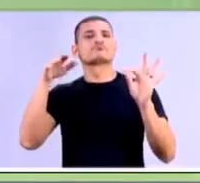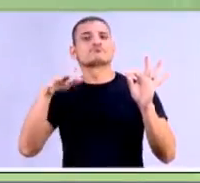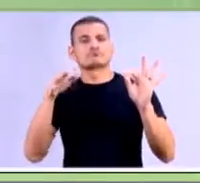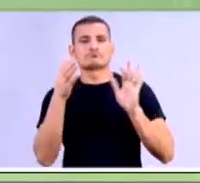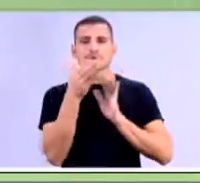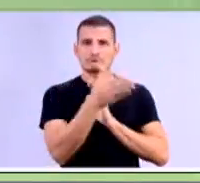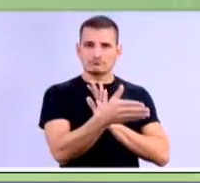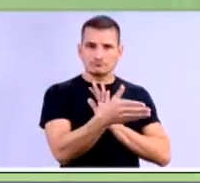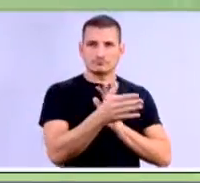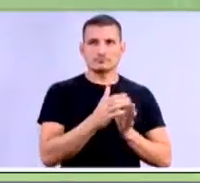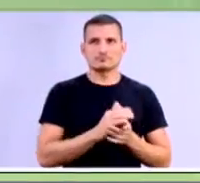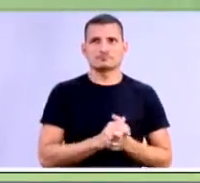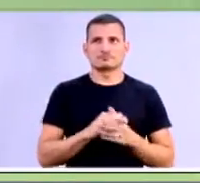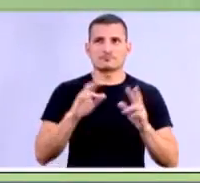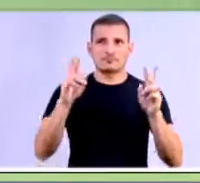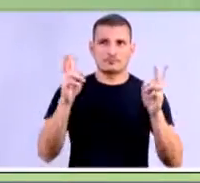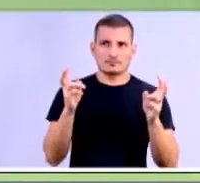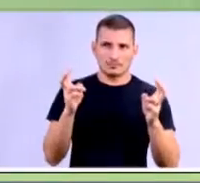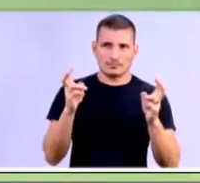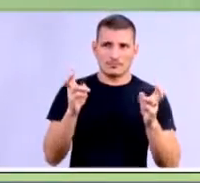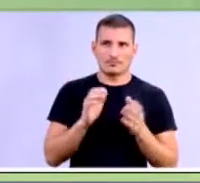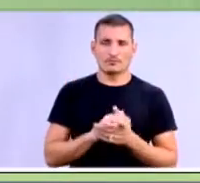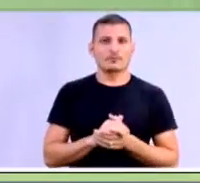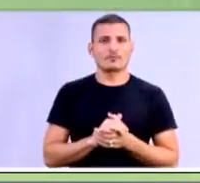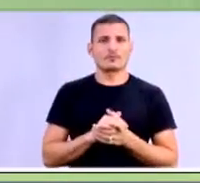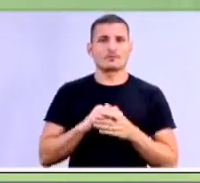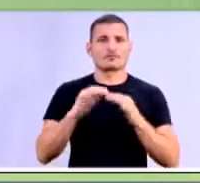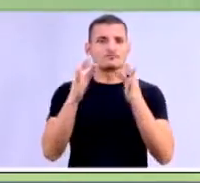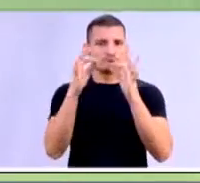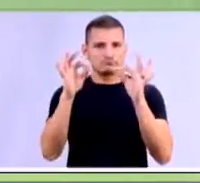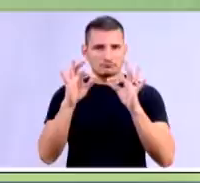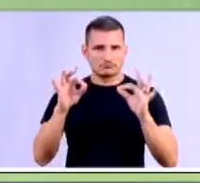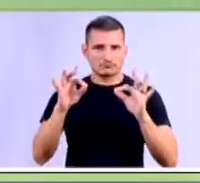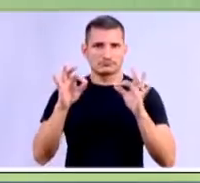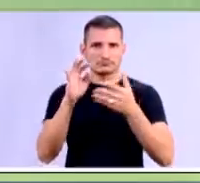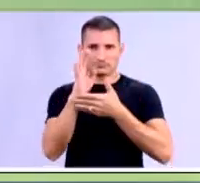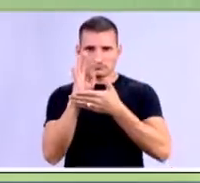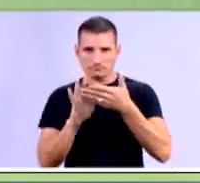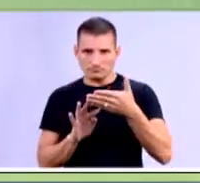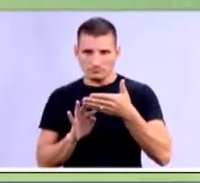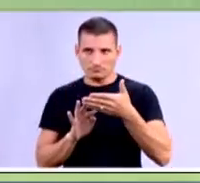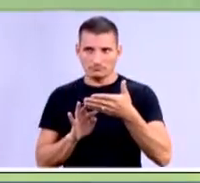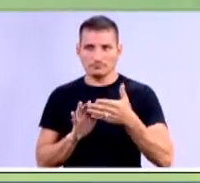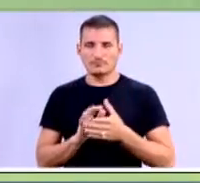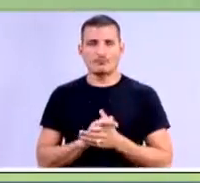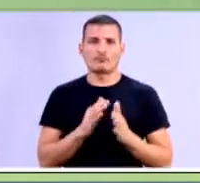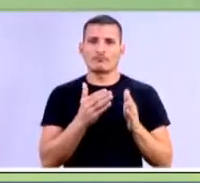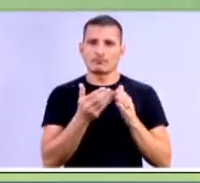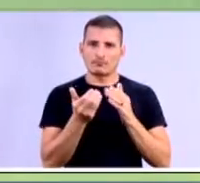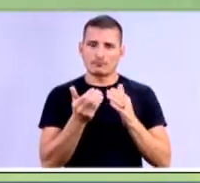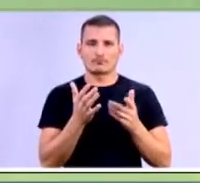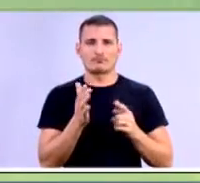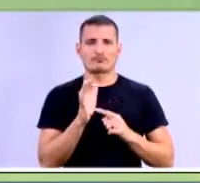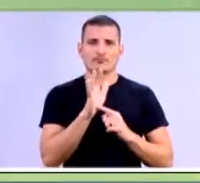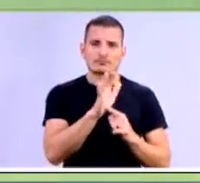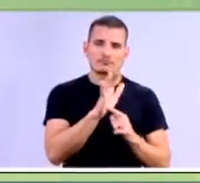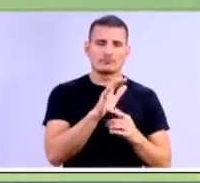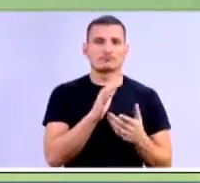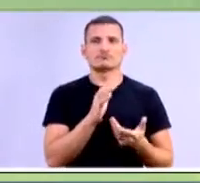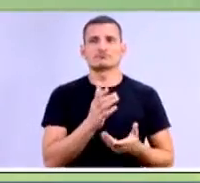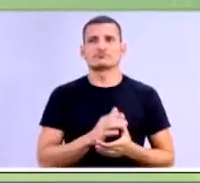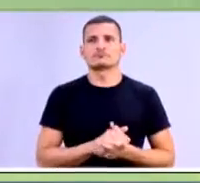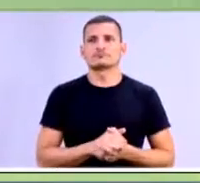o assunto destacado e o corpo do memorando em si. Uma solicitação, uma apresentação, um